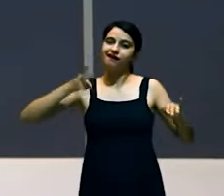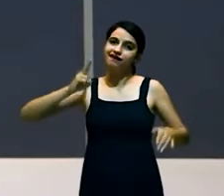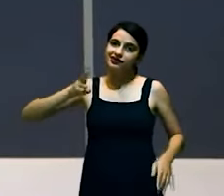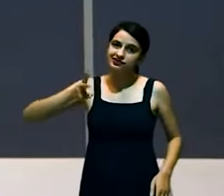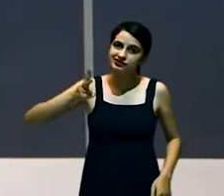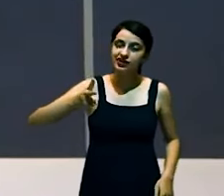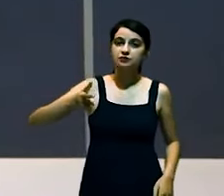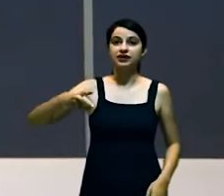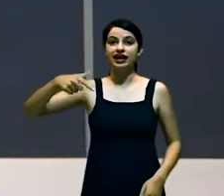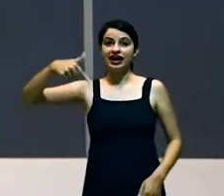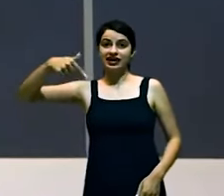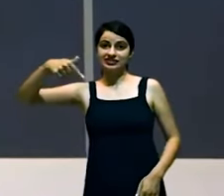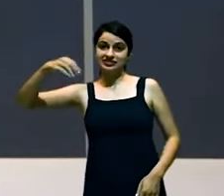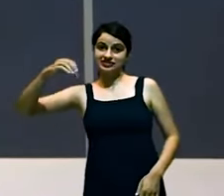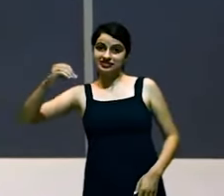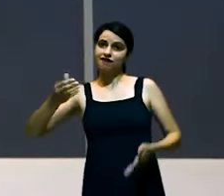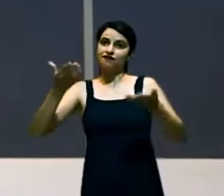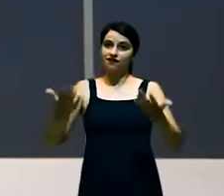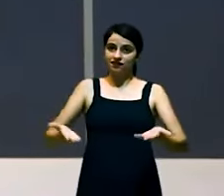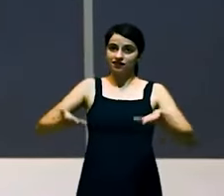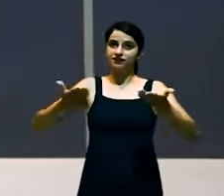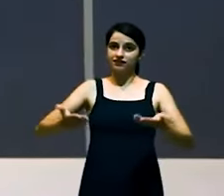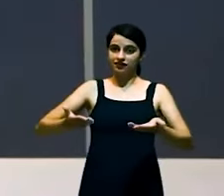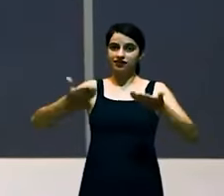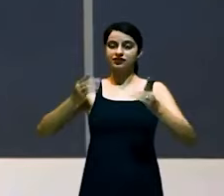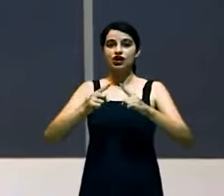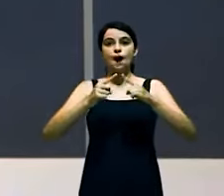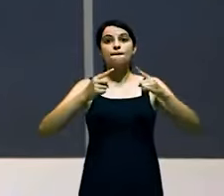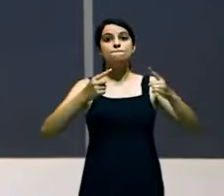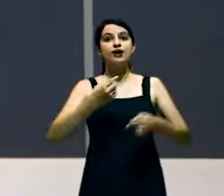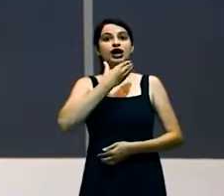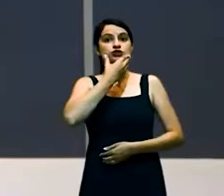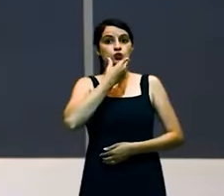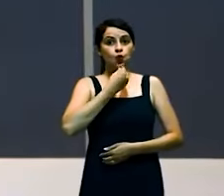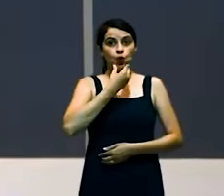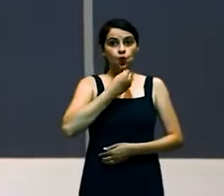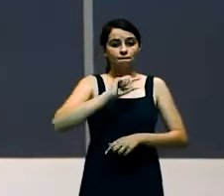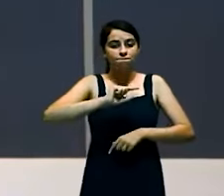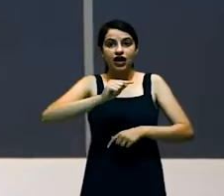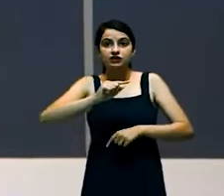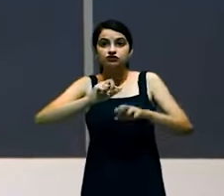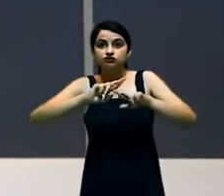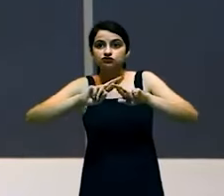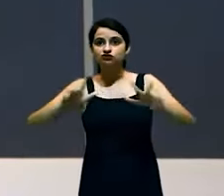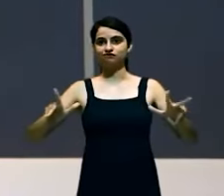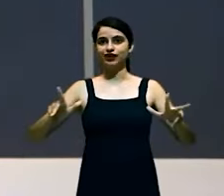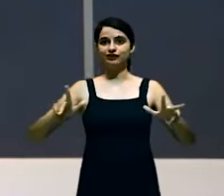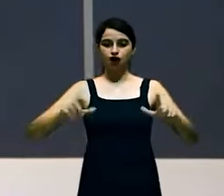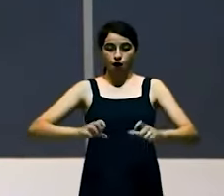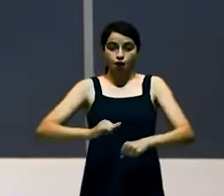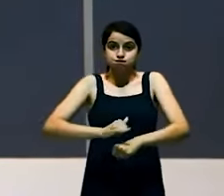Agora o homem, ele vai longe. E eu costumo dizer que homem que pesa mais